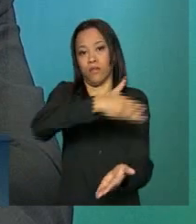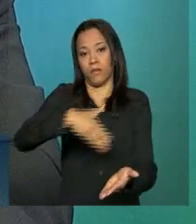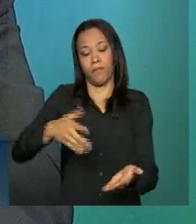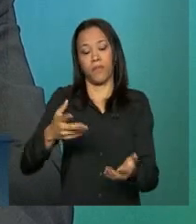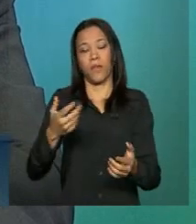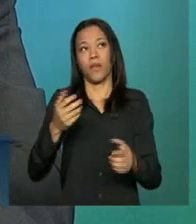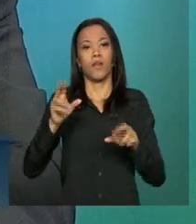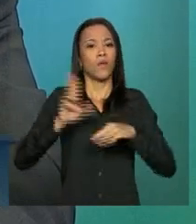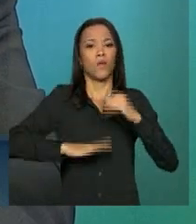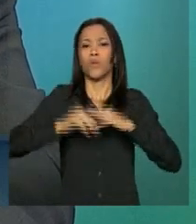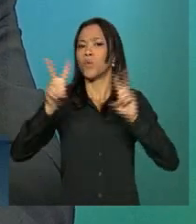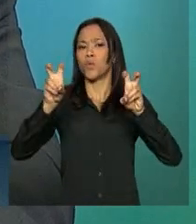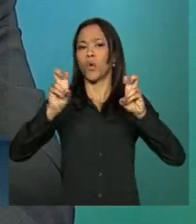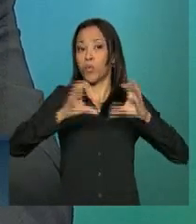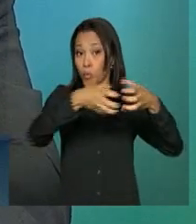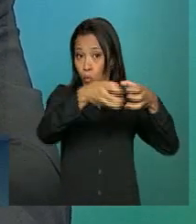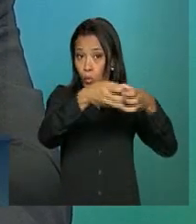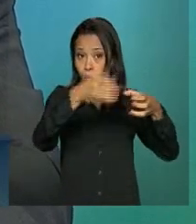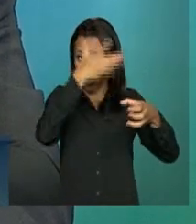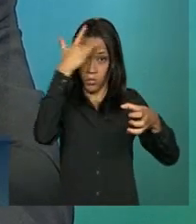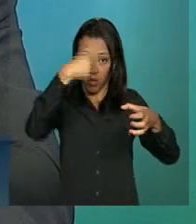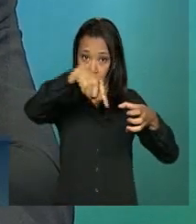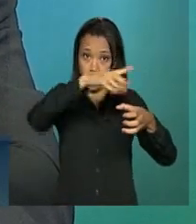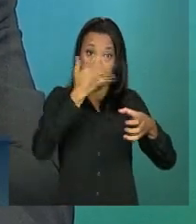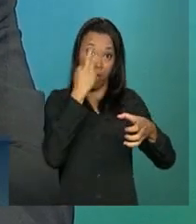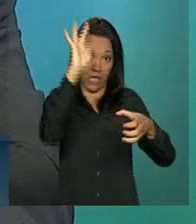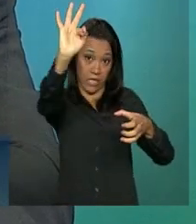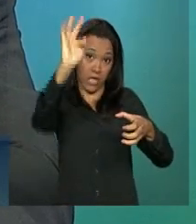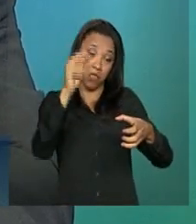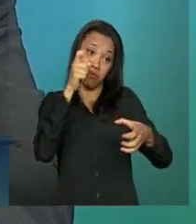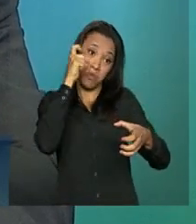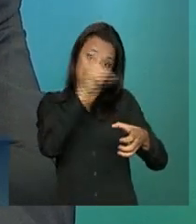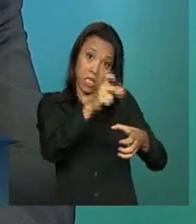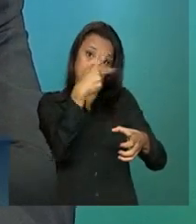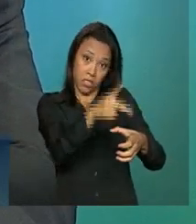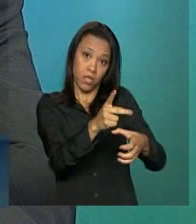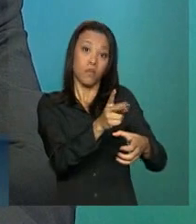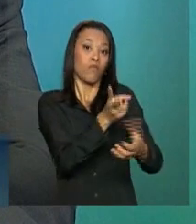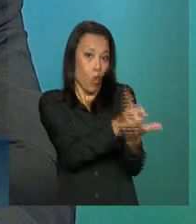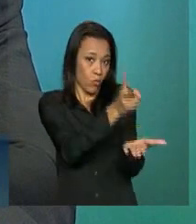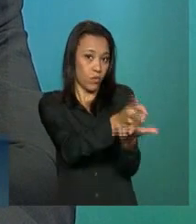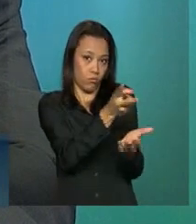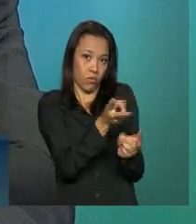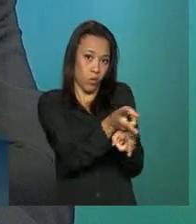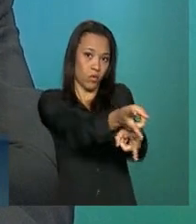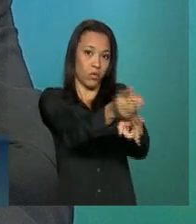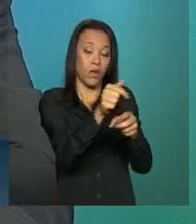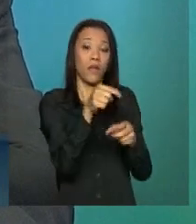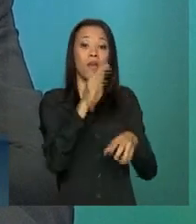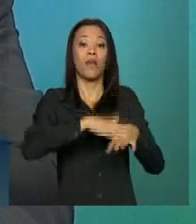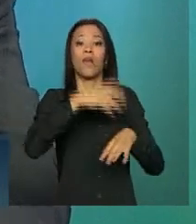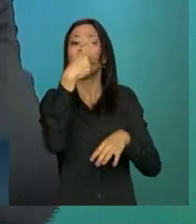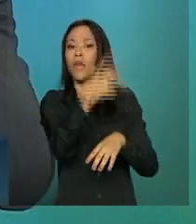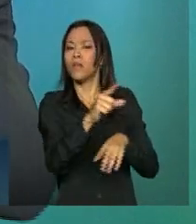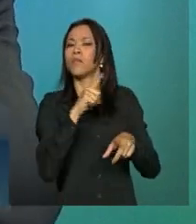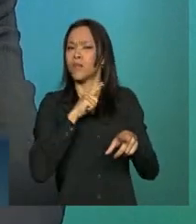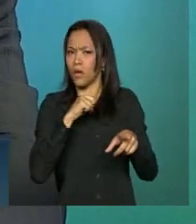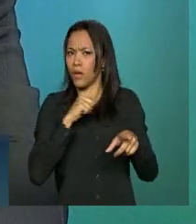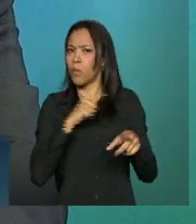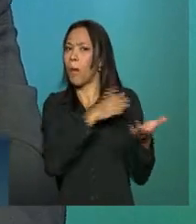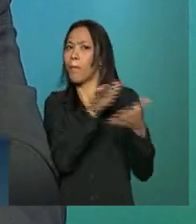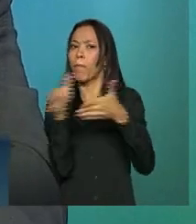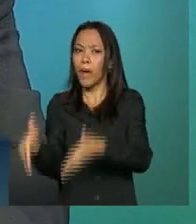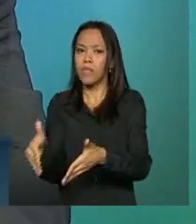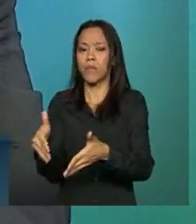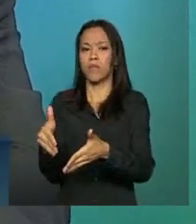franceses, eu imagino que lá os interesses deles vão estar resguardados. Eles estão numa atividade específica dentro do negócio